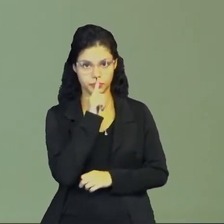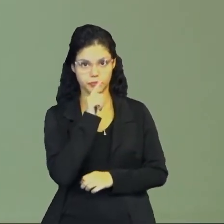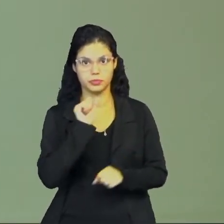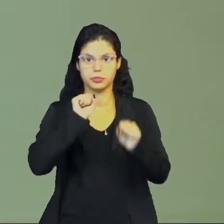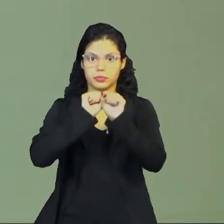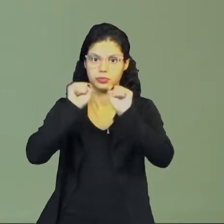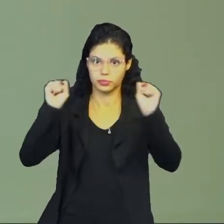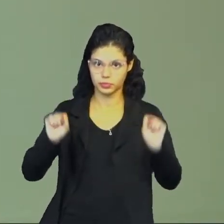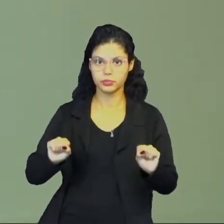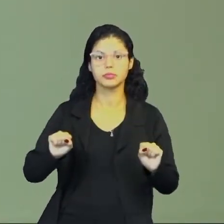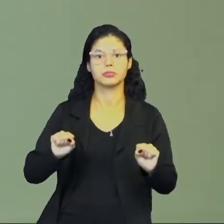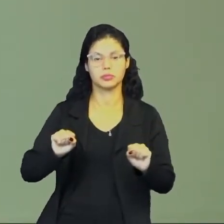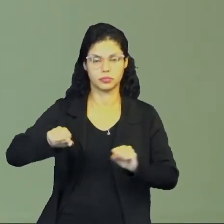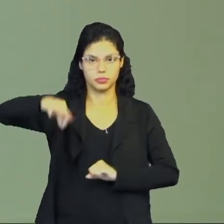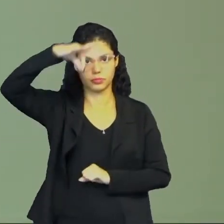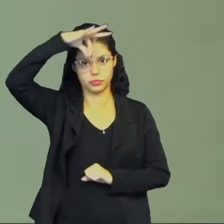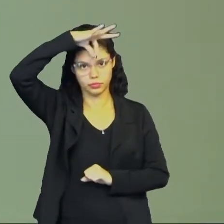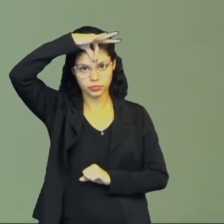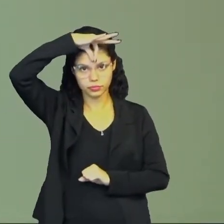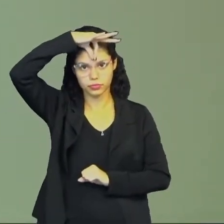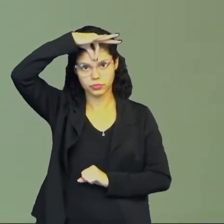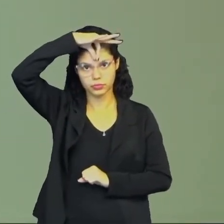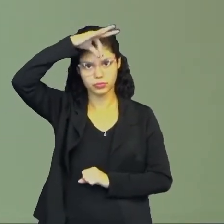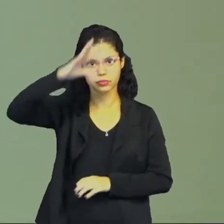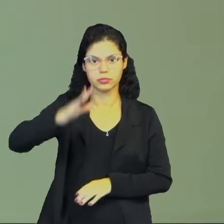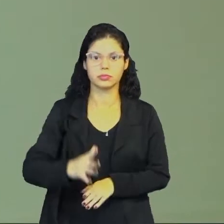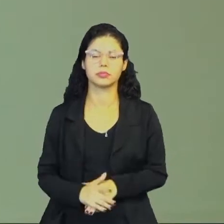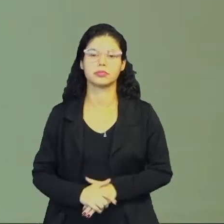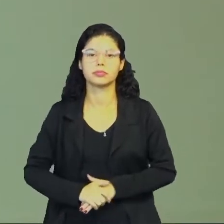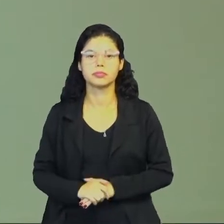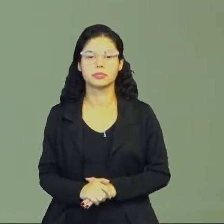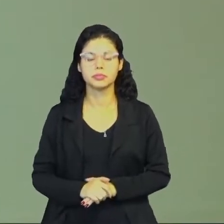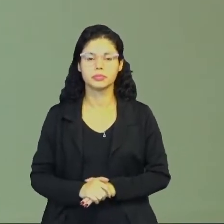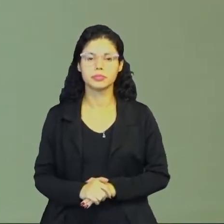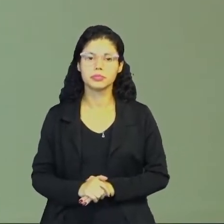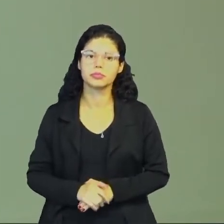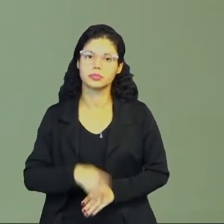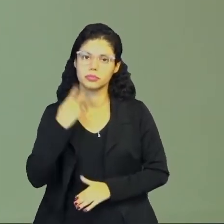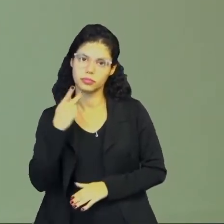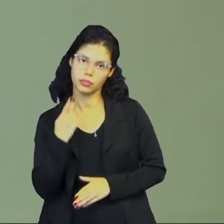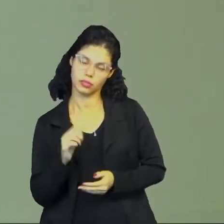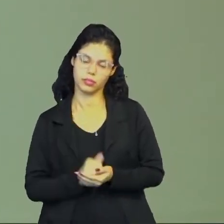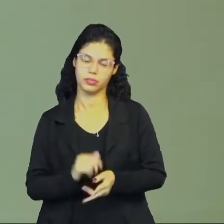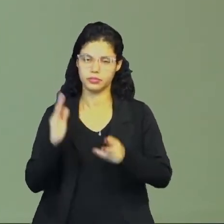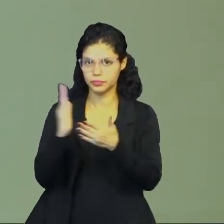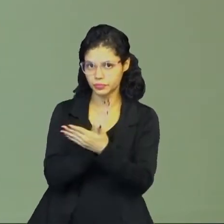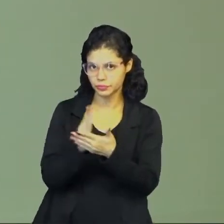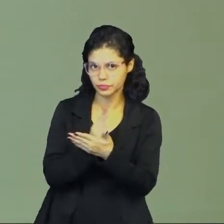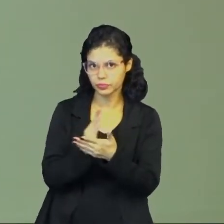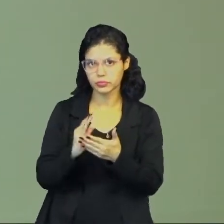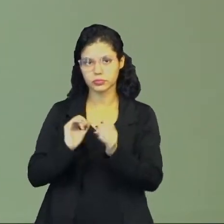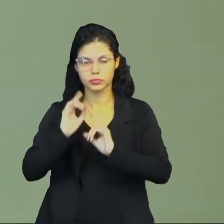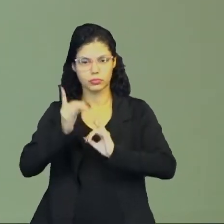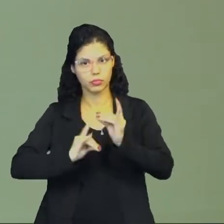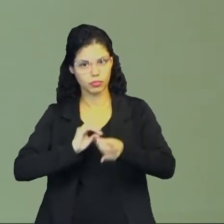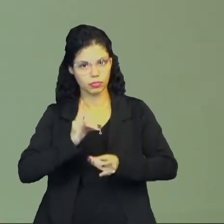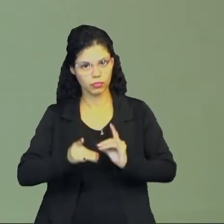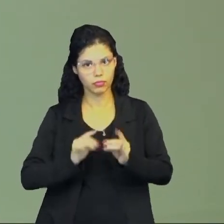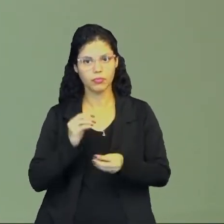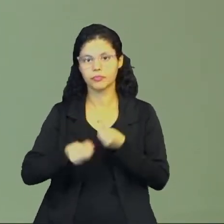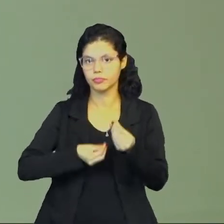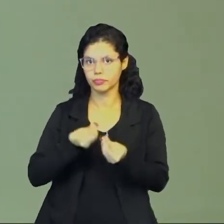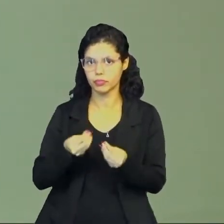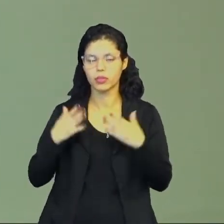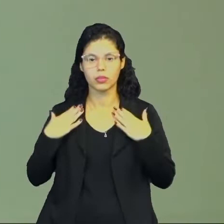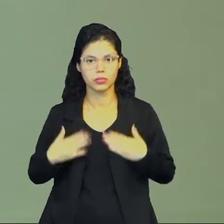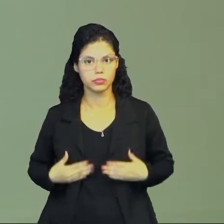sistema genital, e também, por último, falamos sobre o sistema genital feminino. Falamos então sobre alguns hormônios que atuam tanto na formação